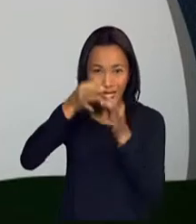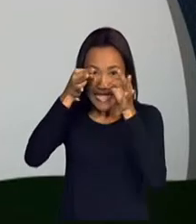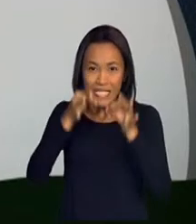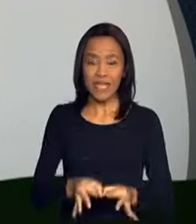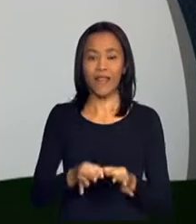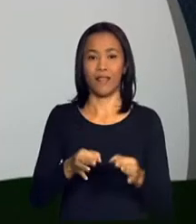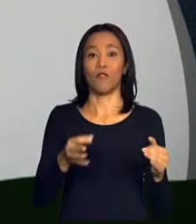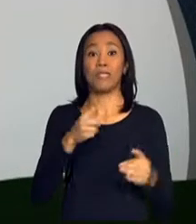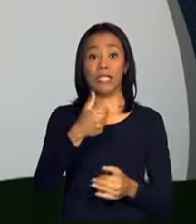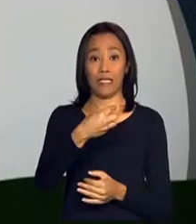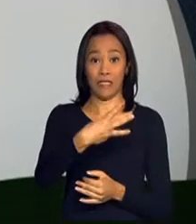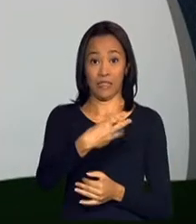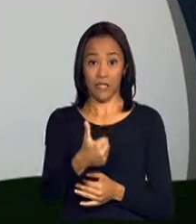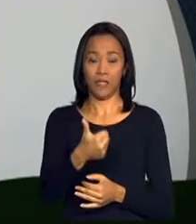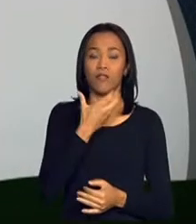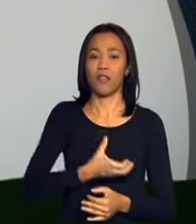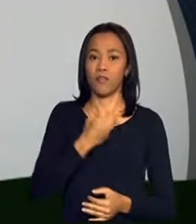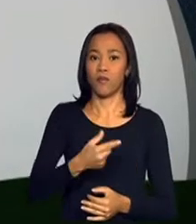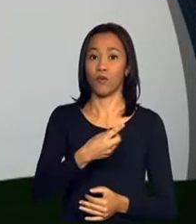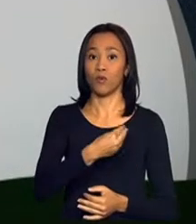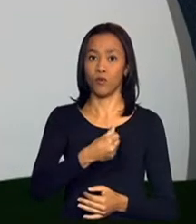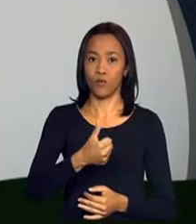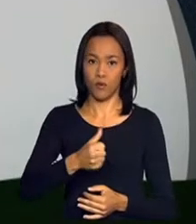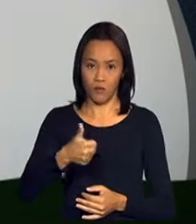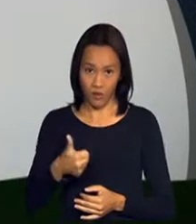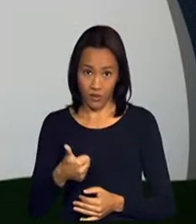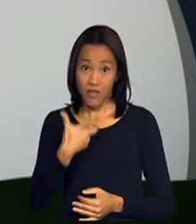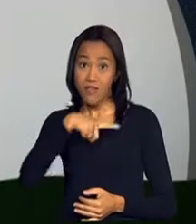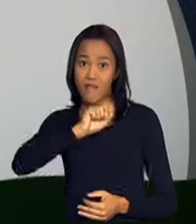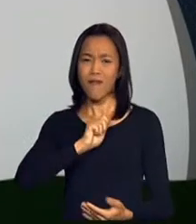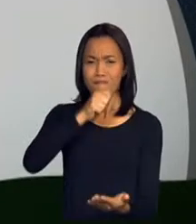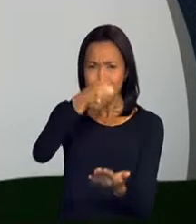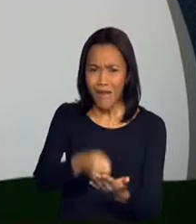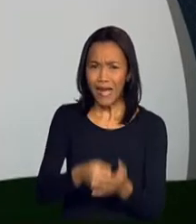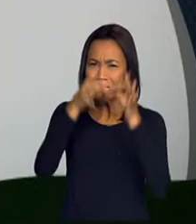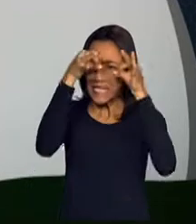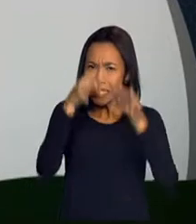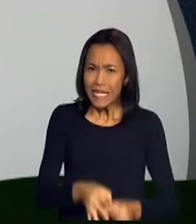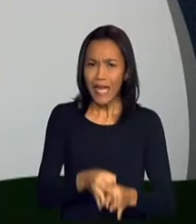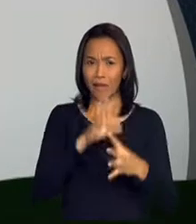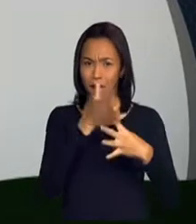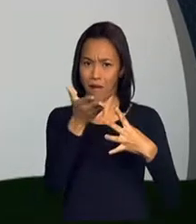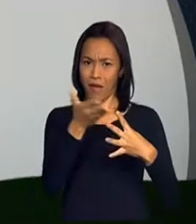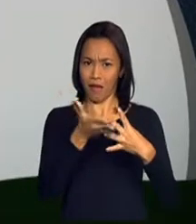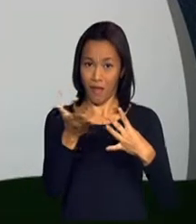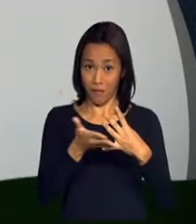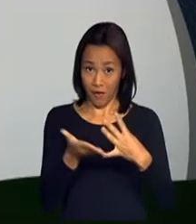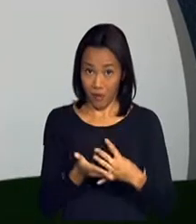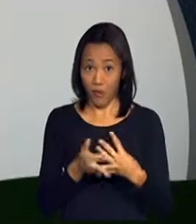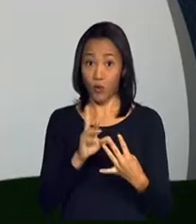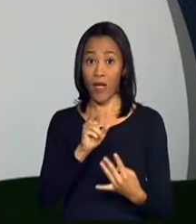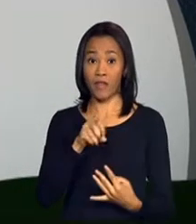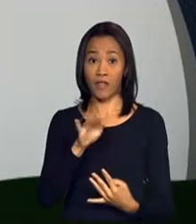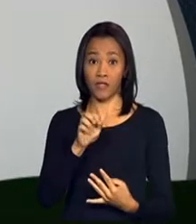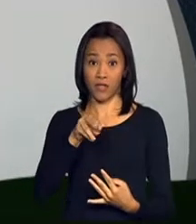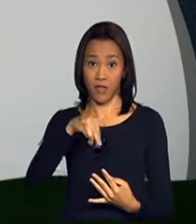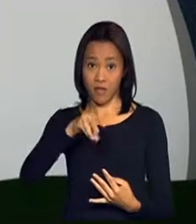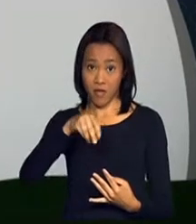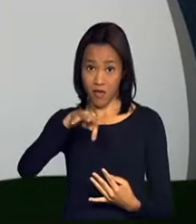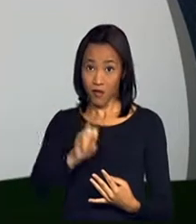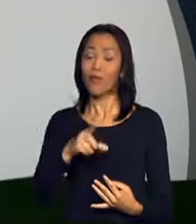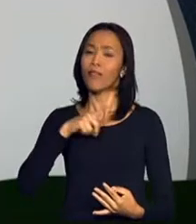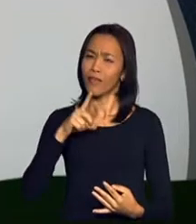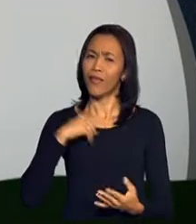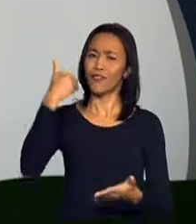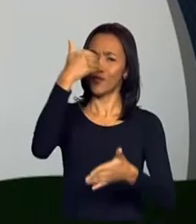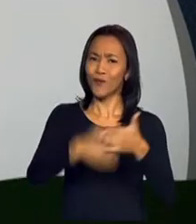em 31 de dezembro de 2011. Quem pagar regularmente as parcelas dos refinanciamentos terá ainda um